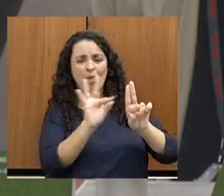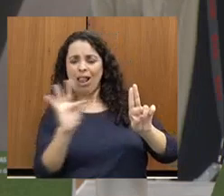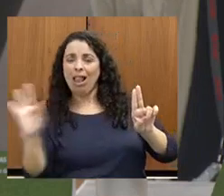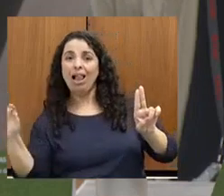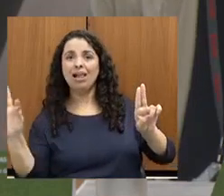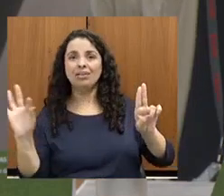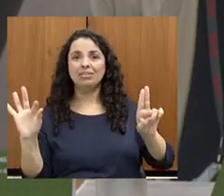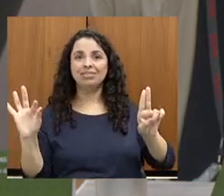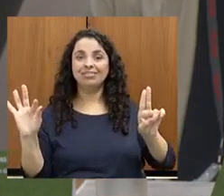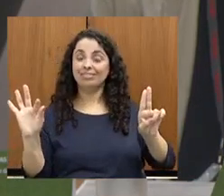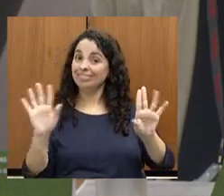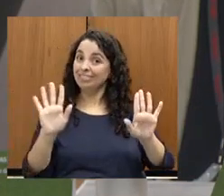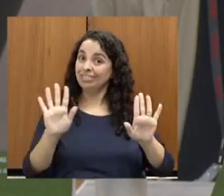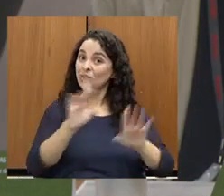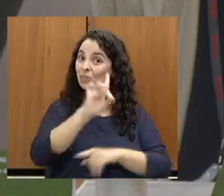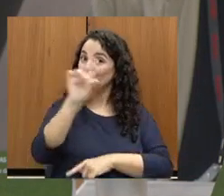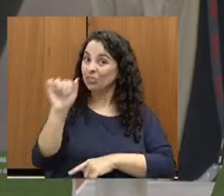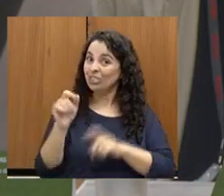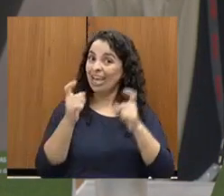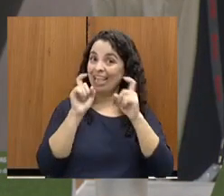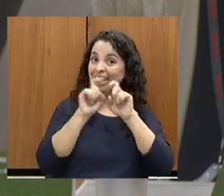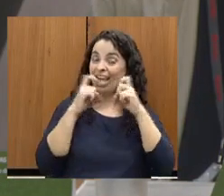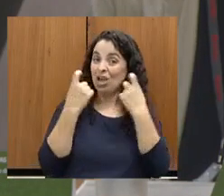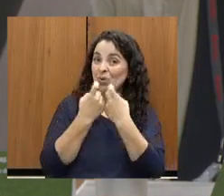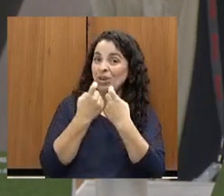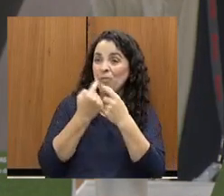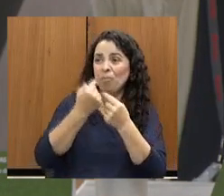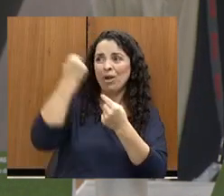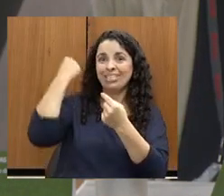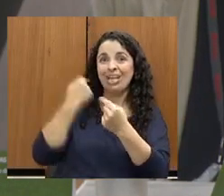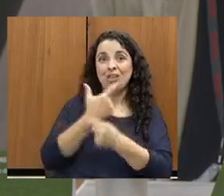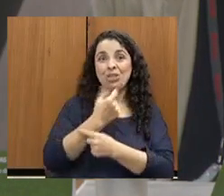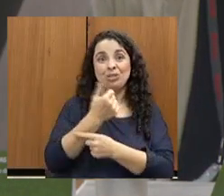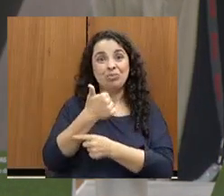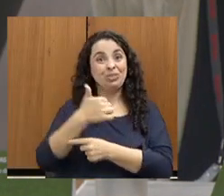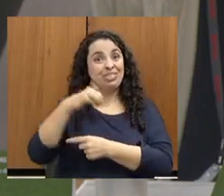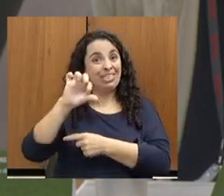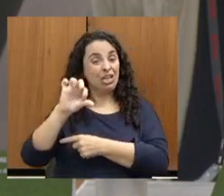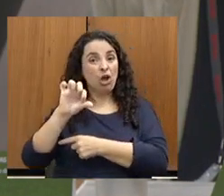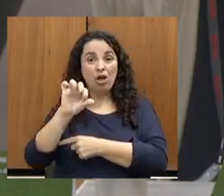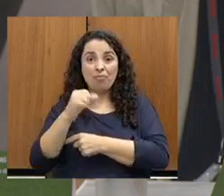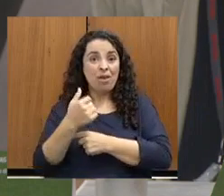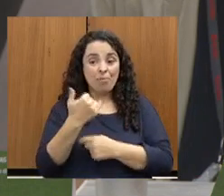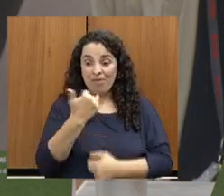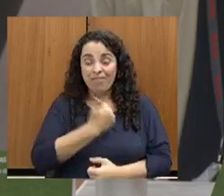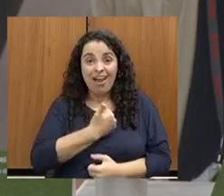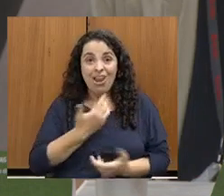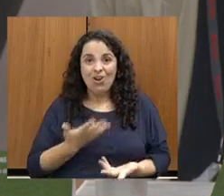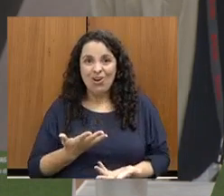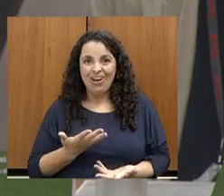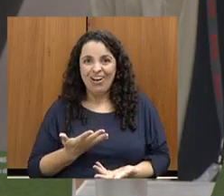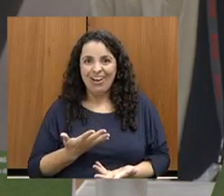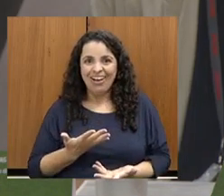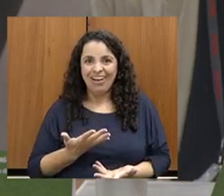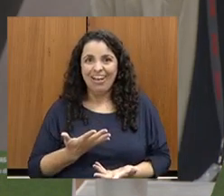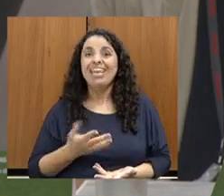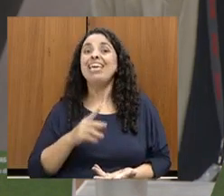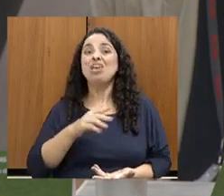reunião em 2019, que meus filhos seriam conhecidos por nome e sobrenome e seriam amados,